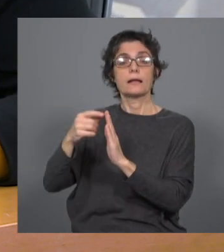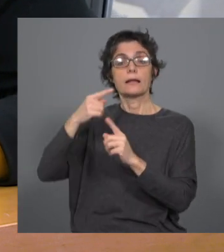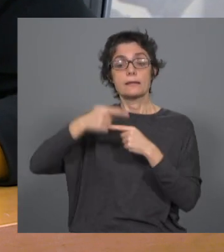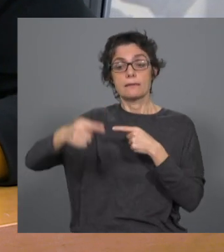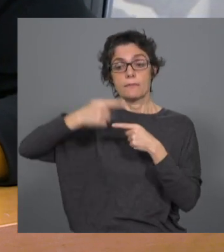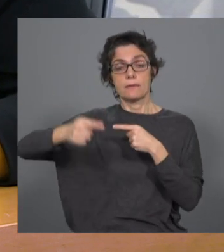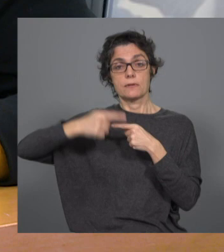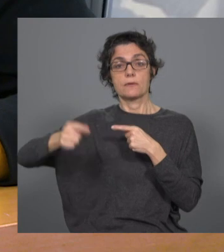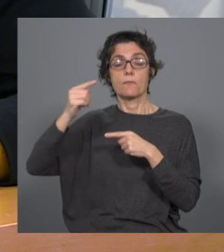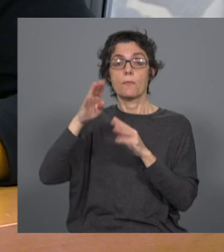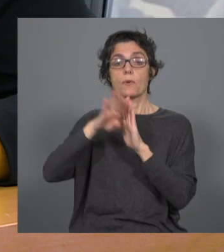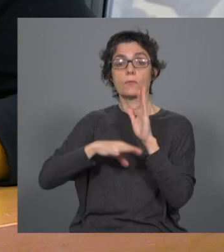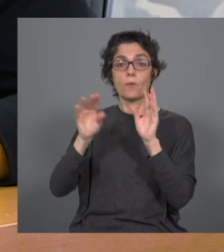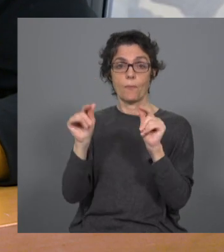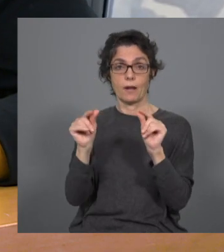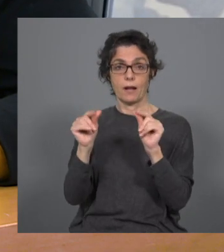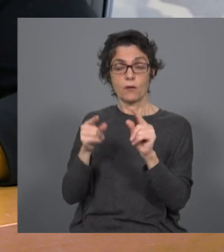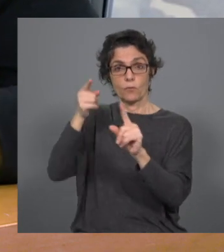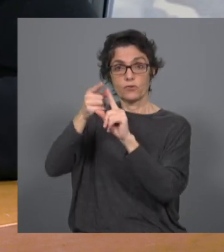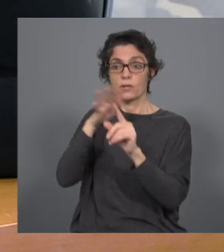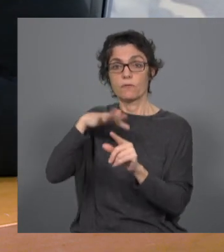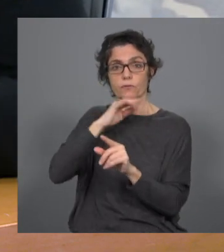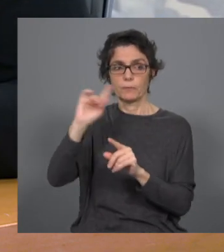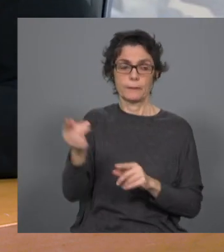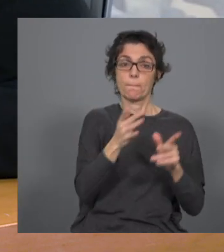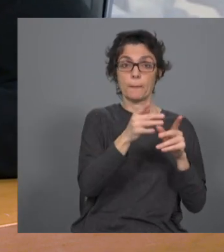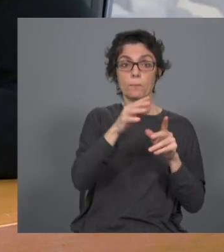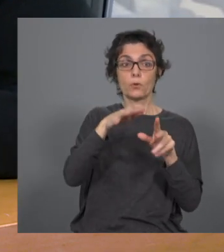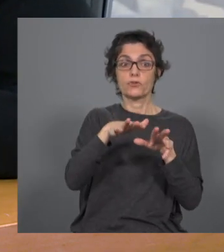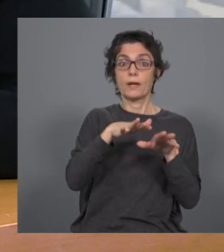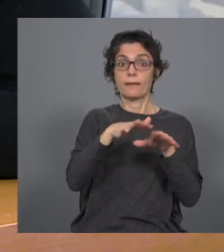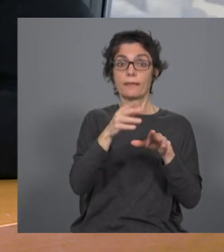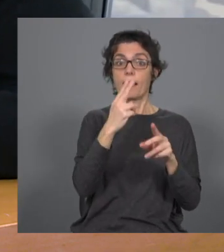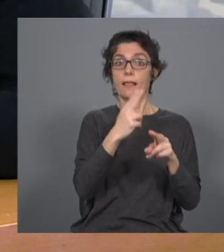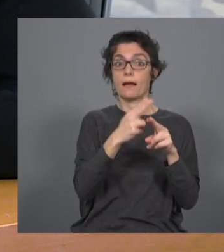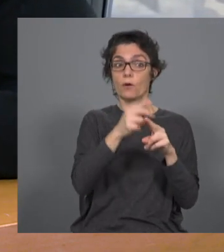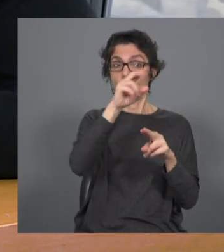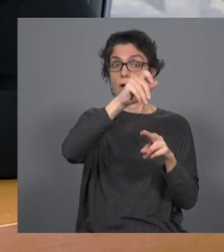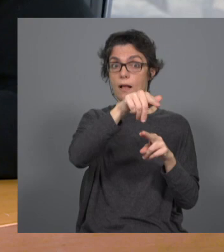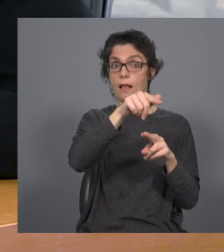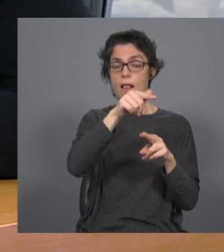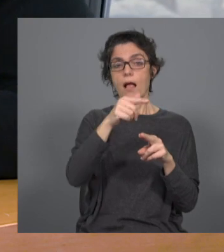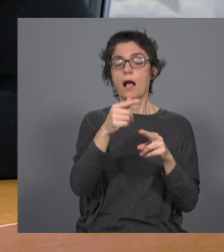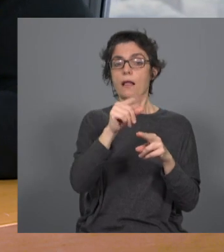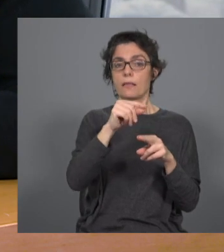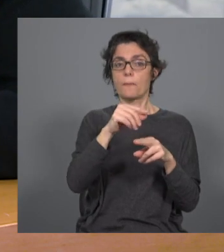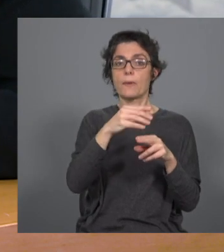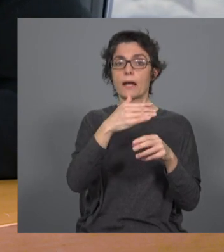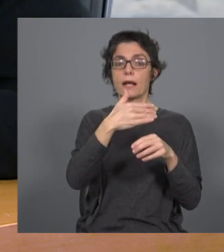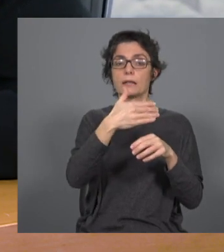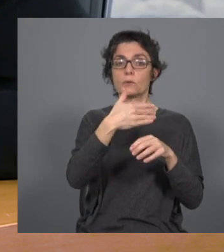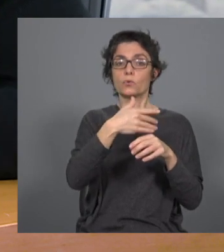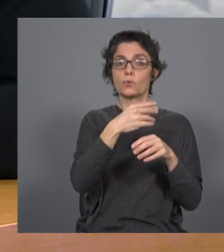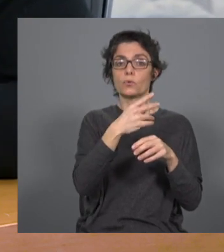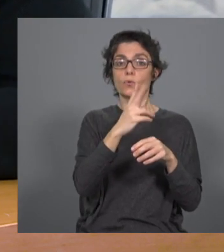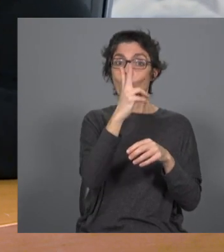de rádio para as famílias. Em Roma temos uma presença mais discreta, temos uma pessoa que está na secção portuguesa no